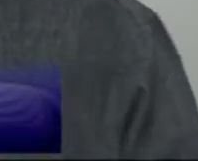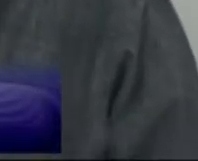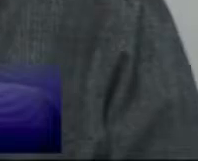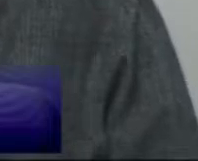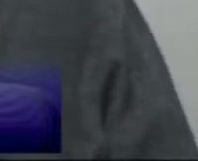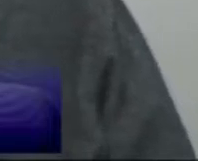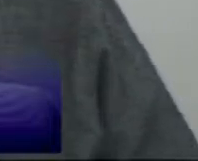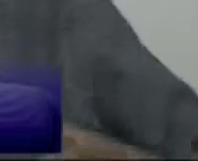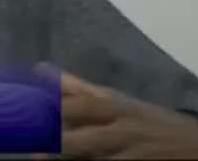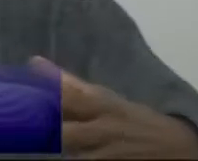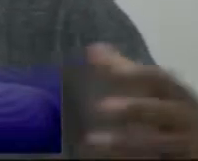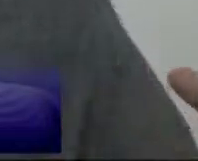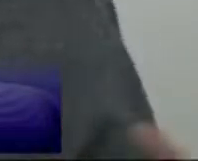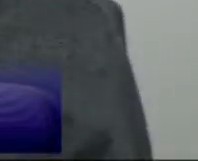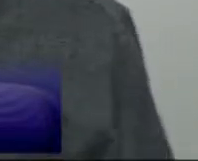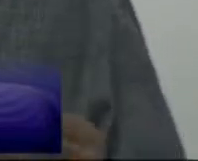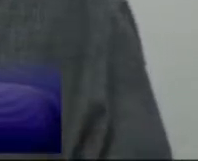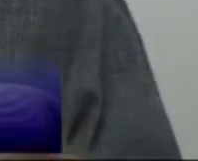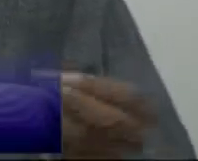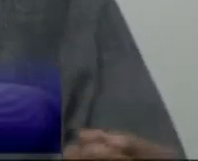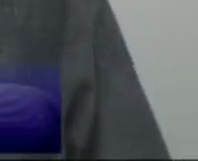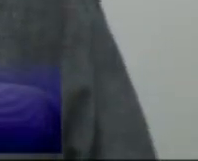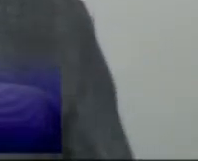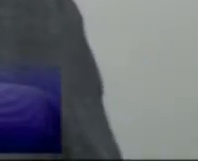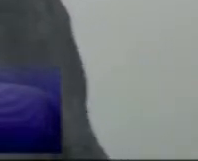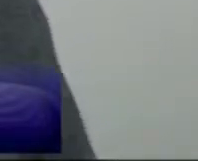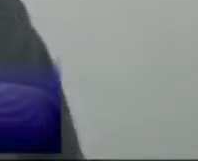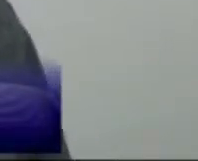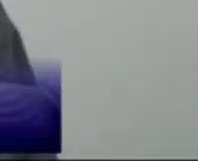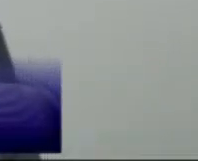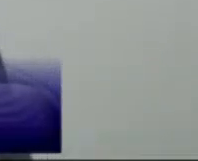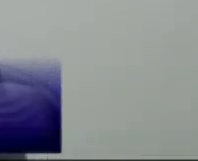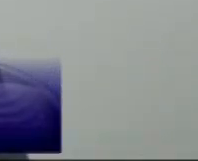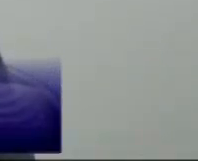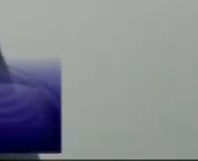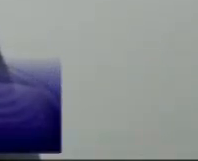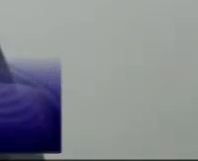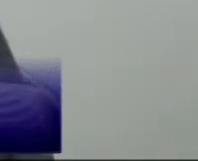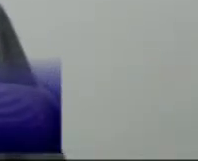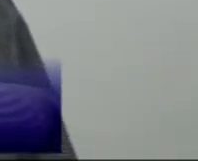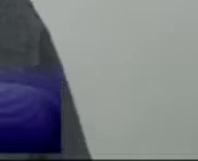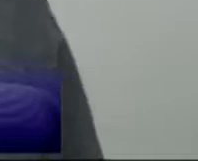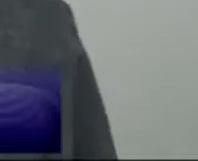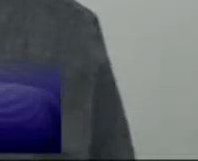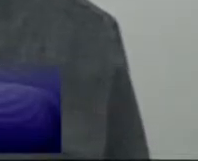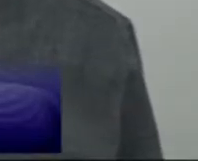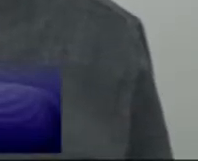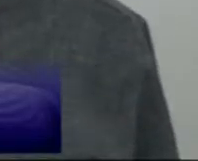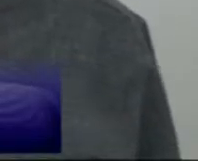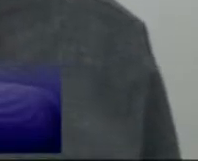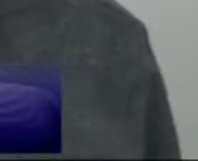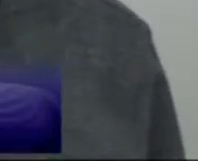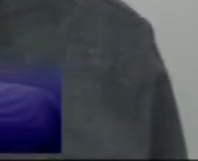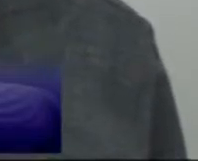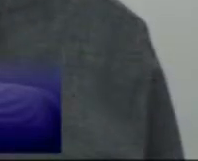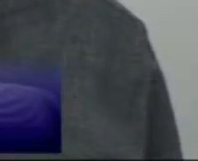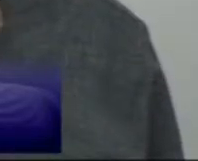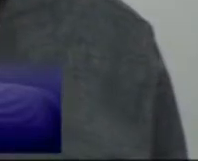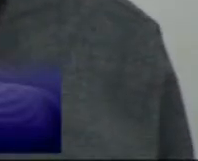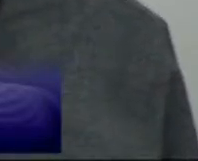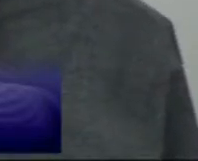Junegão está mudando isso. O vereador tem essa prerrogativa de convocar o secretário. O Interlerges esteve aqui na